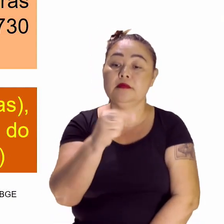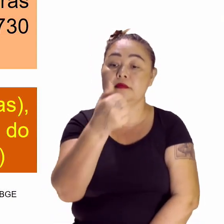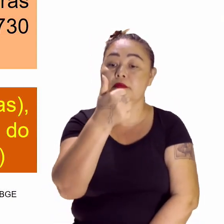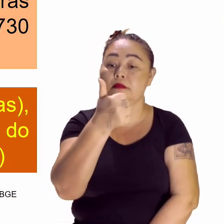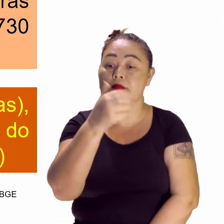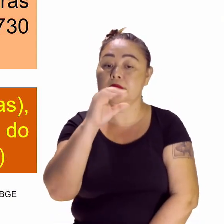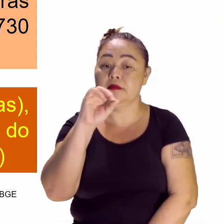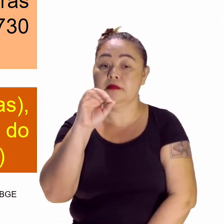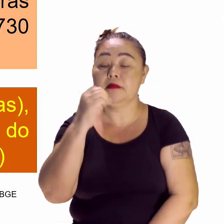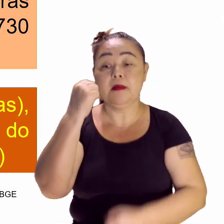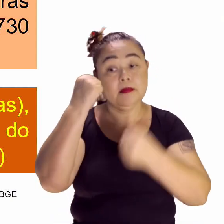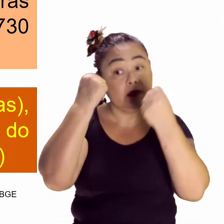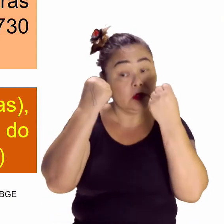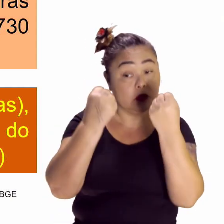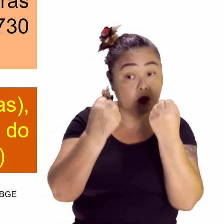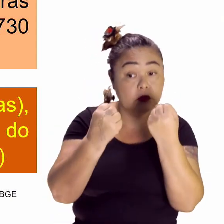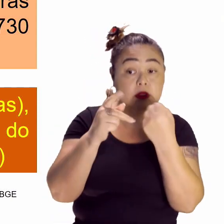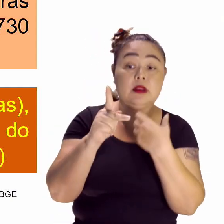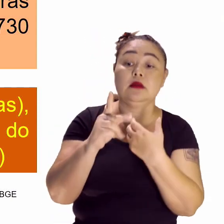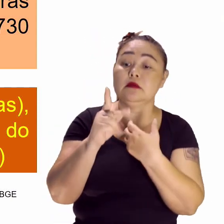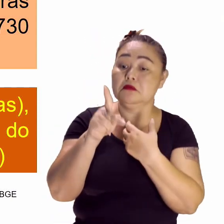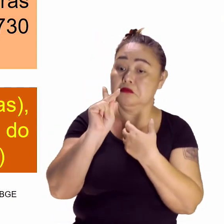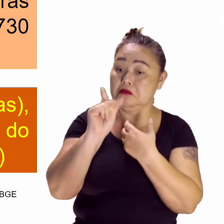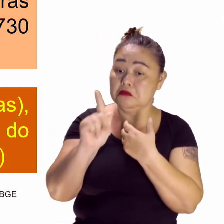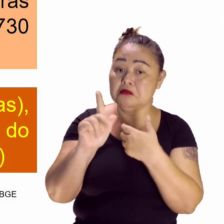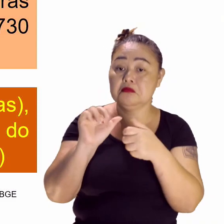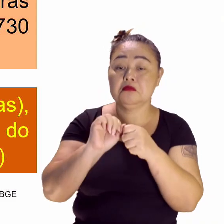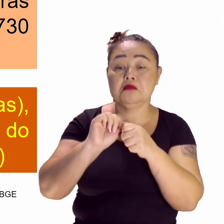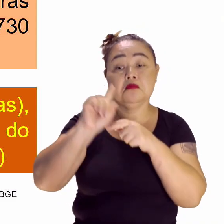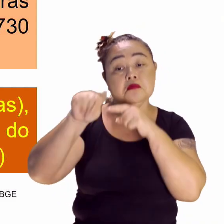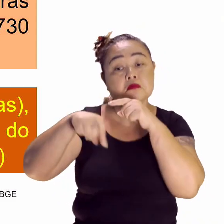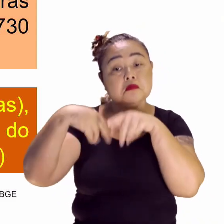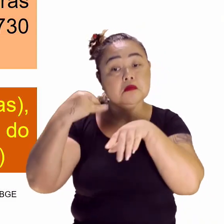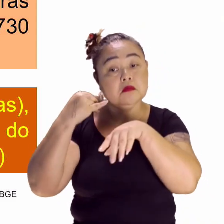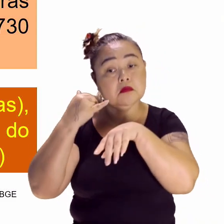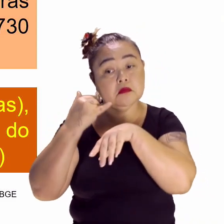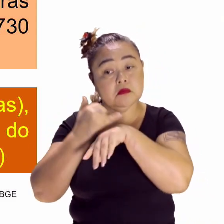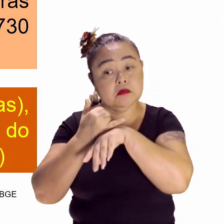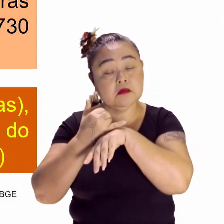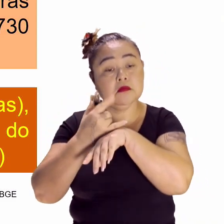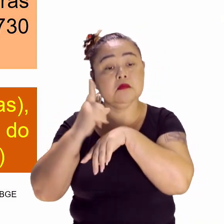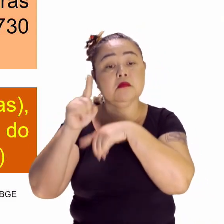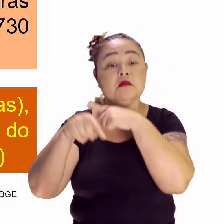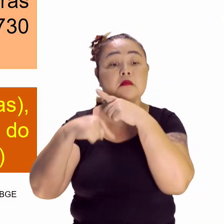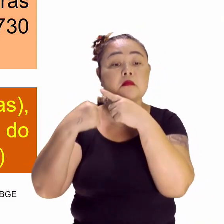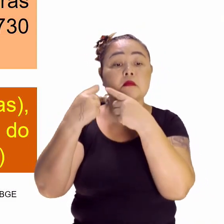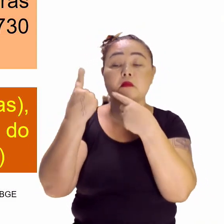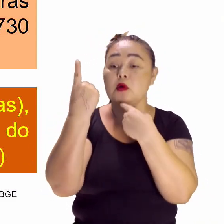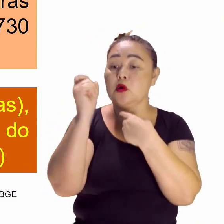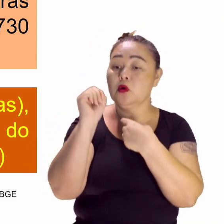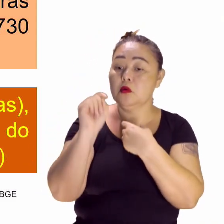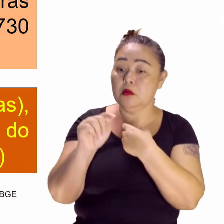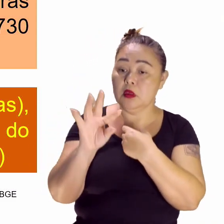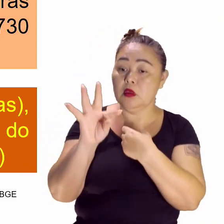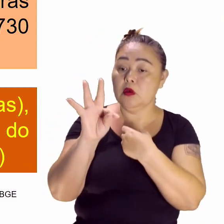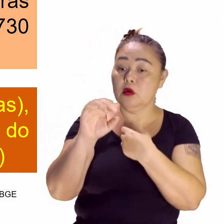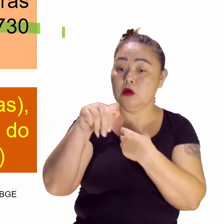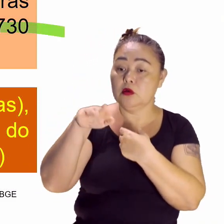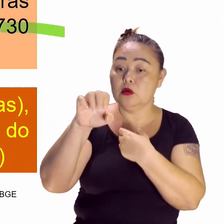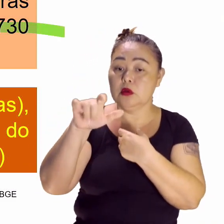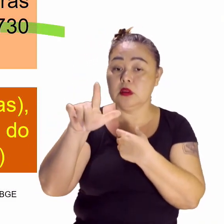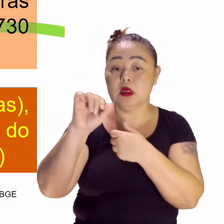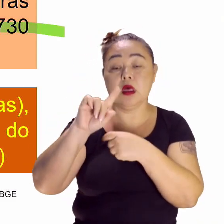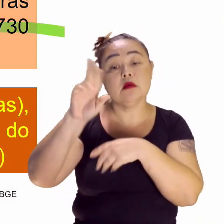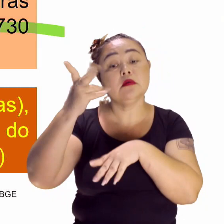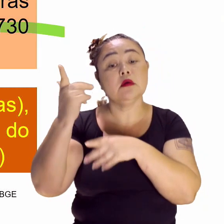1110 toneladas acompanhar depois de Cerejeiras com mil toneladas e